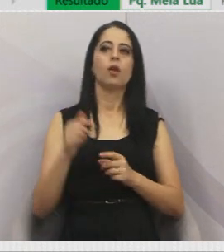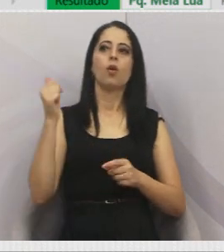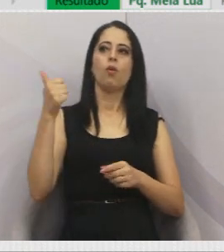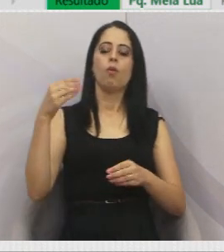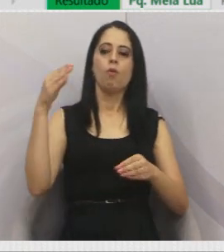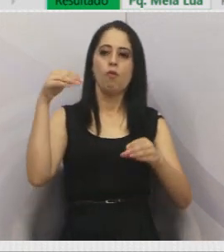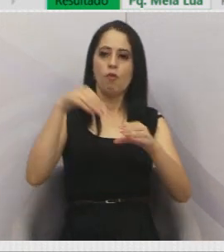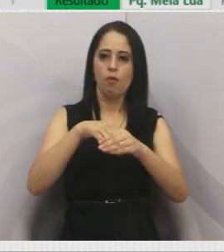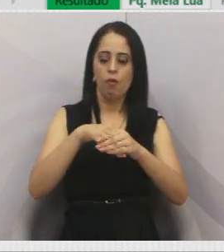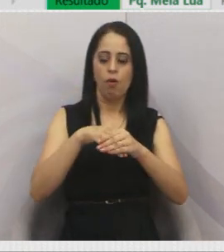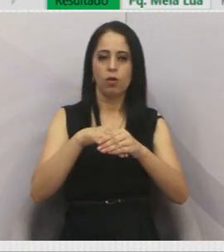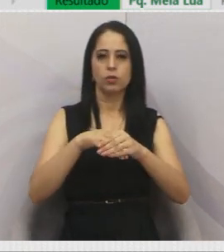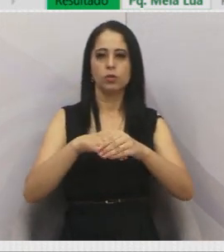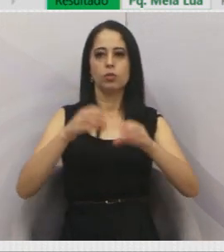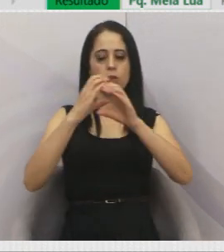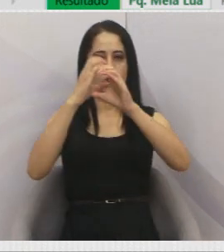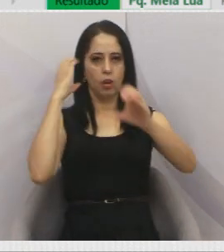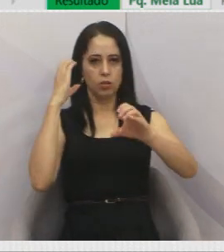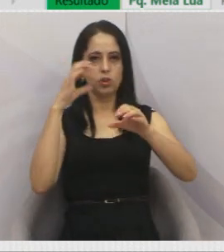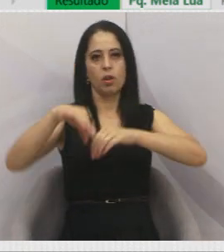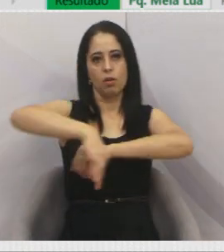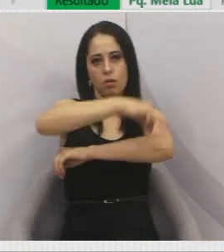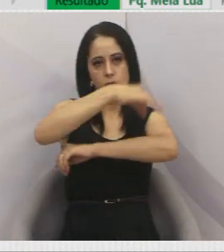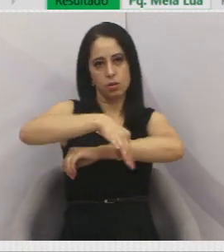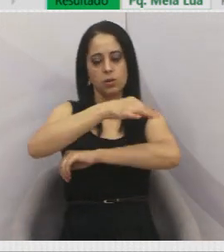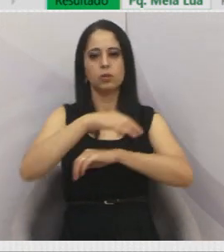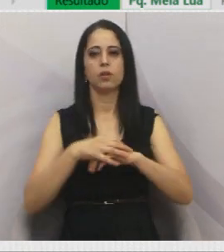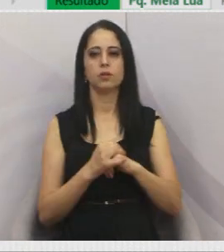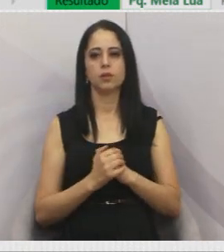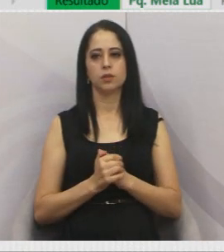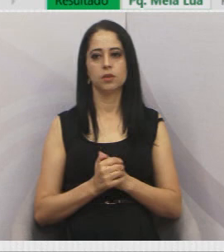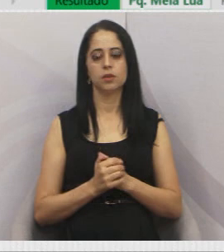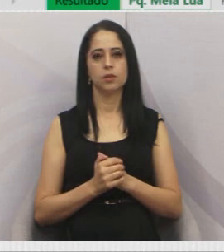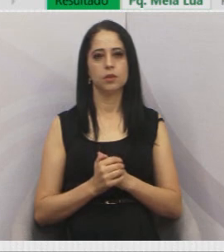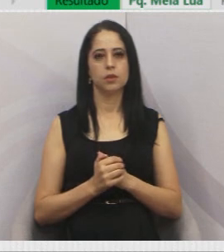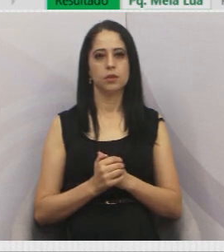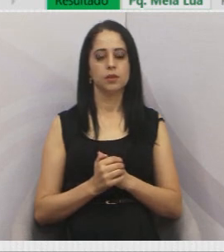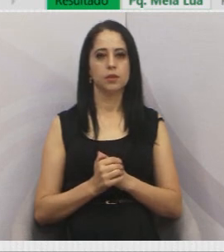dos Engenheiros e Arquitetos. Próximo voto.